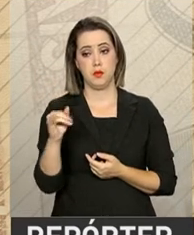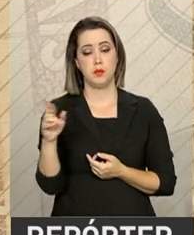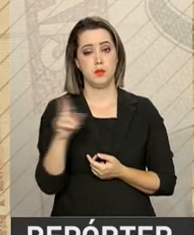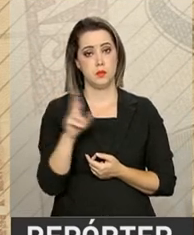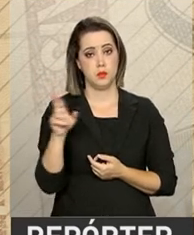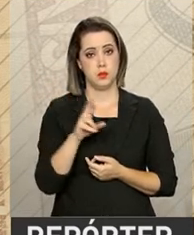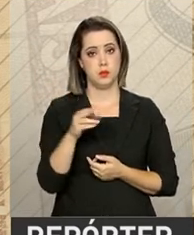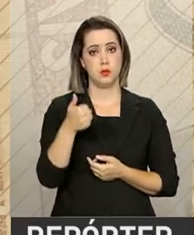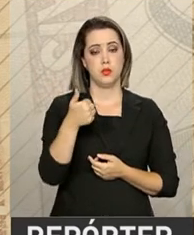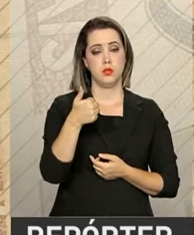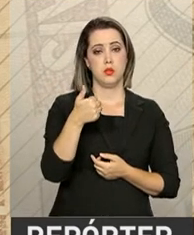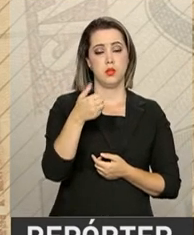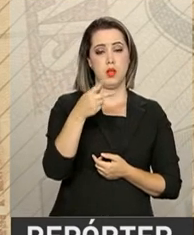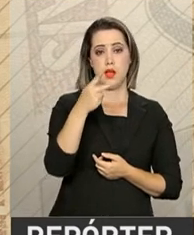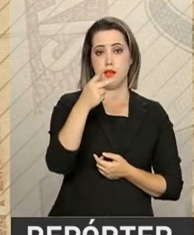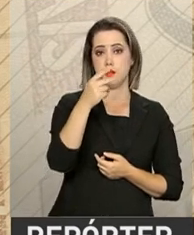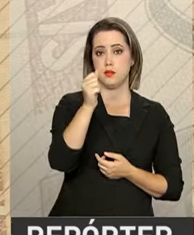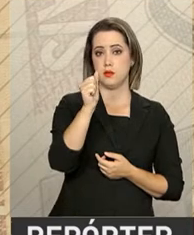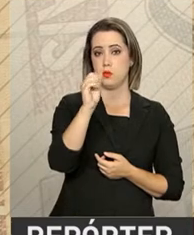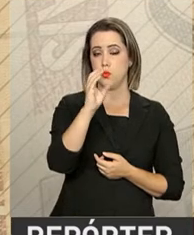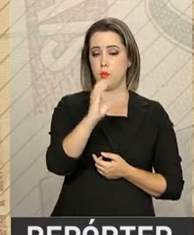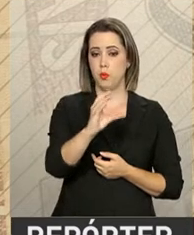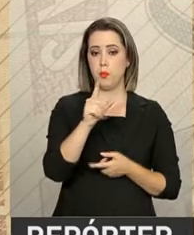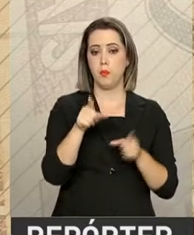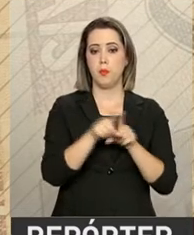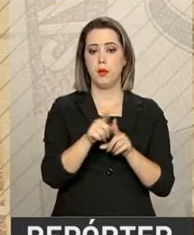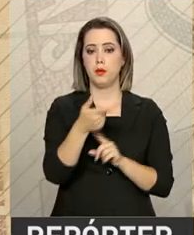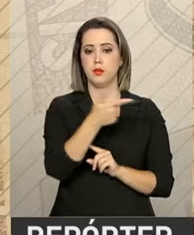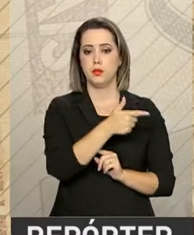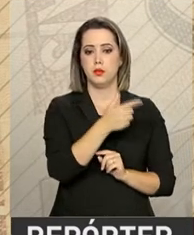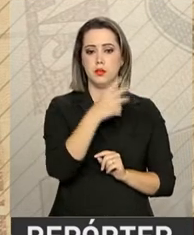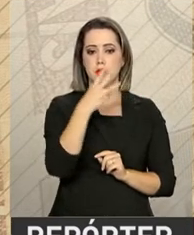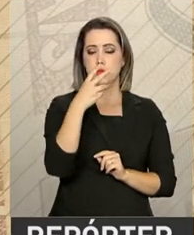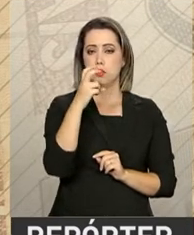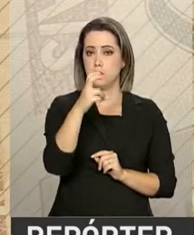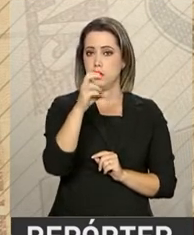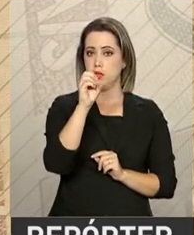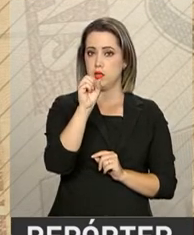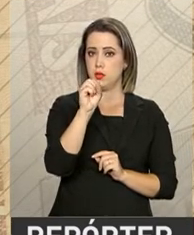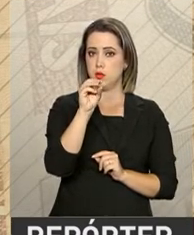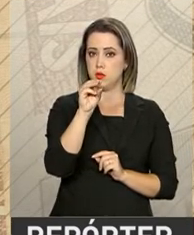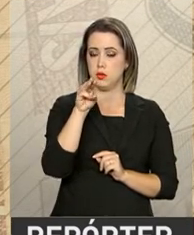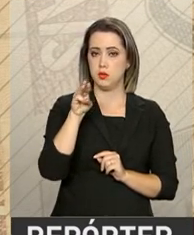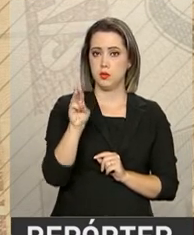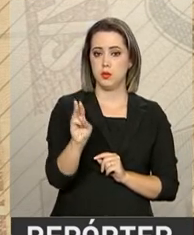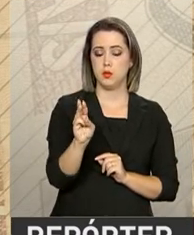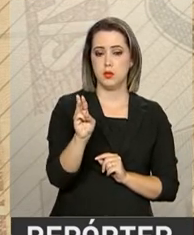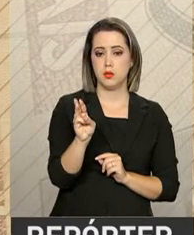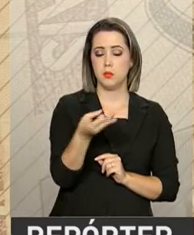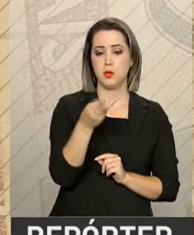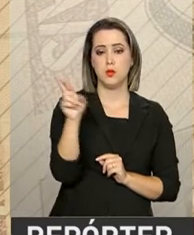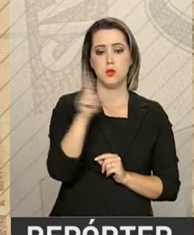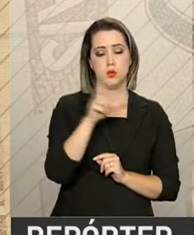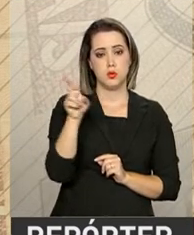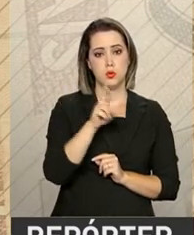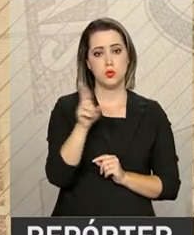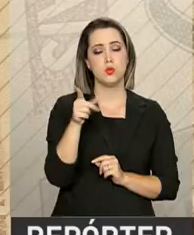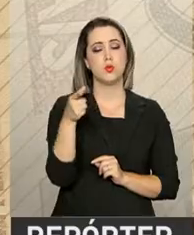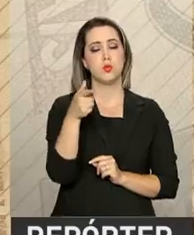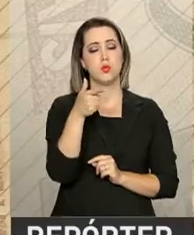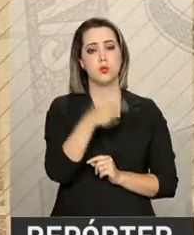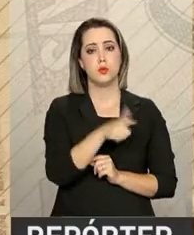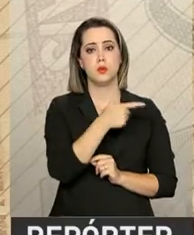e 580 milhões de reais nos outros poderes saúde educação eo bolsa família vão ser